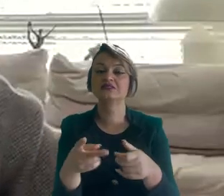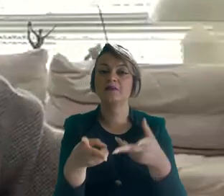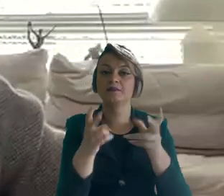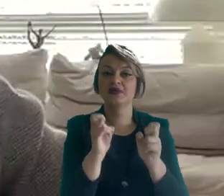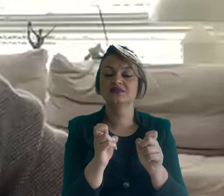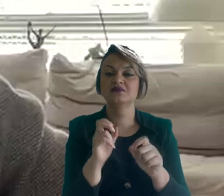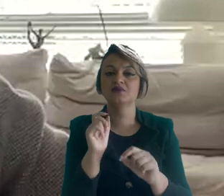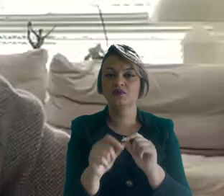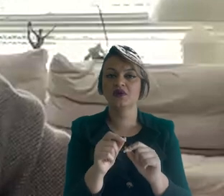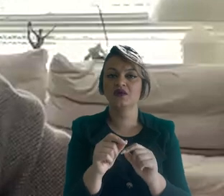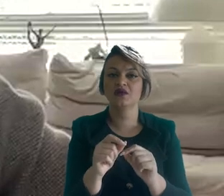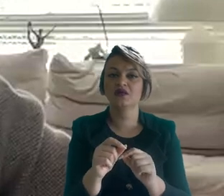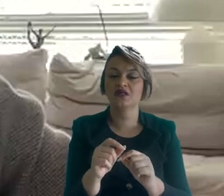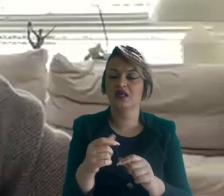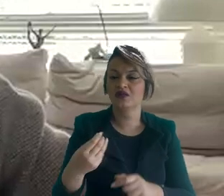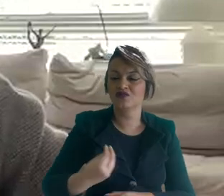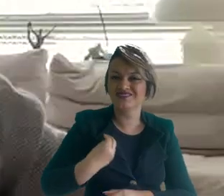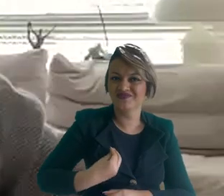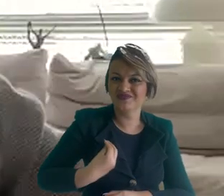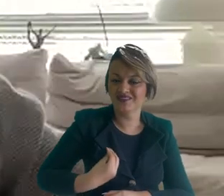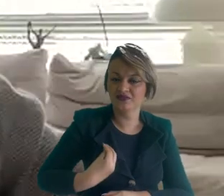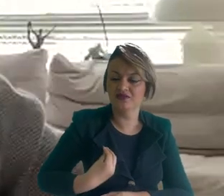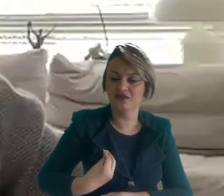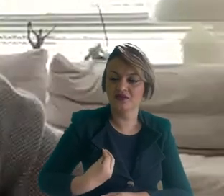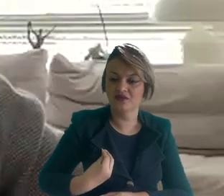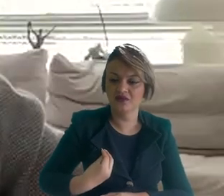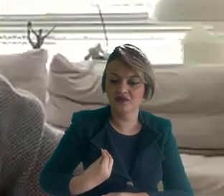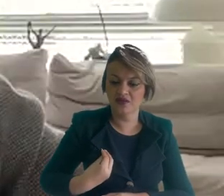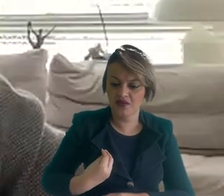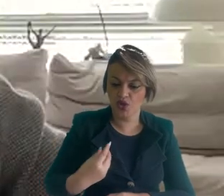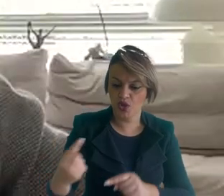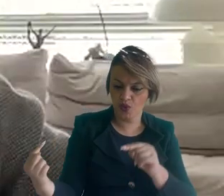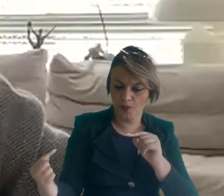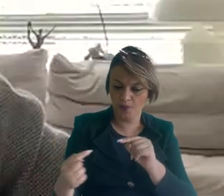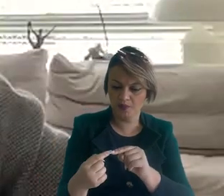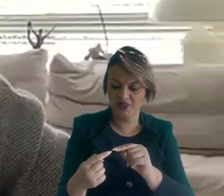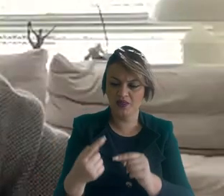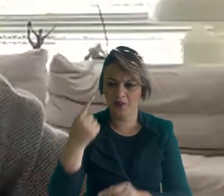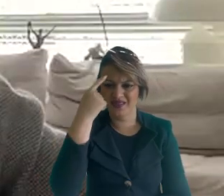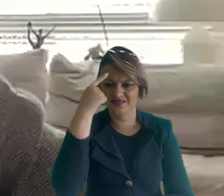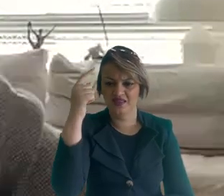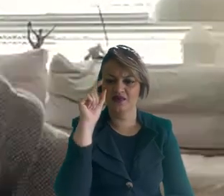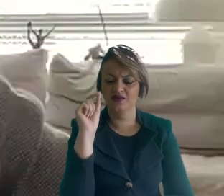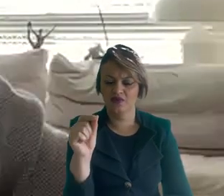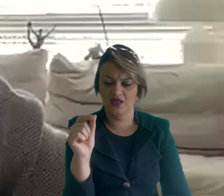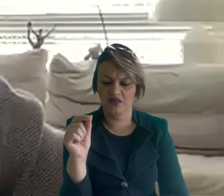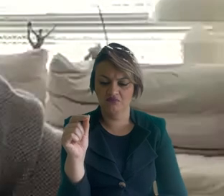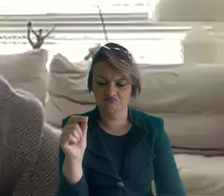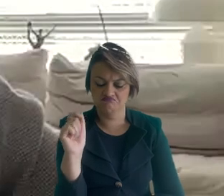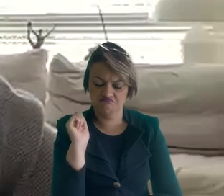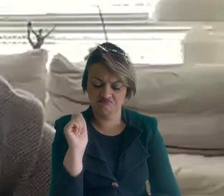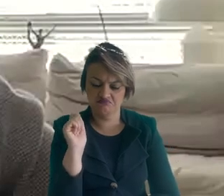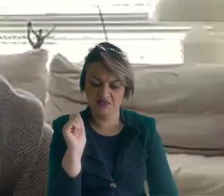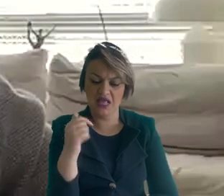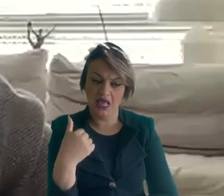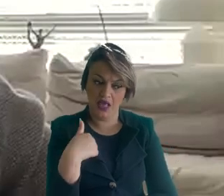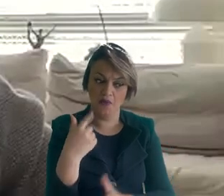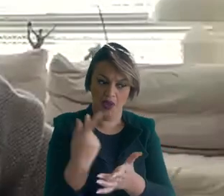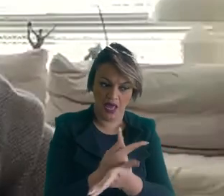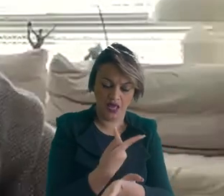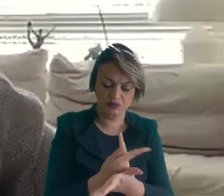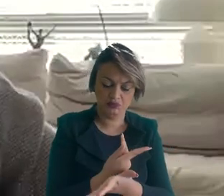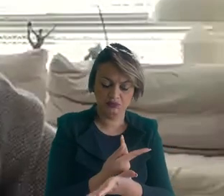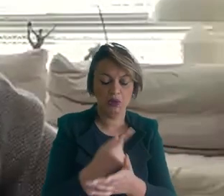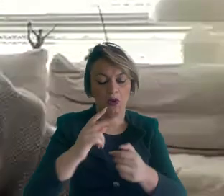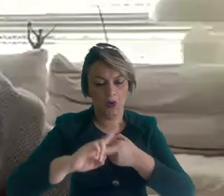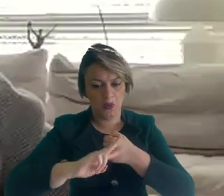que a nossa latinidade tão conectada com a ideia de que respondo porque fiz algo errado